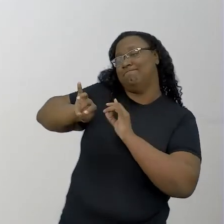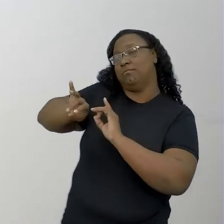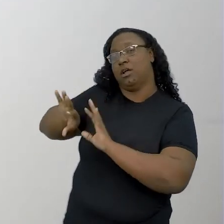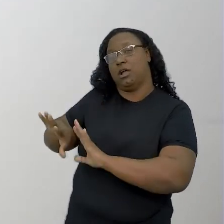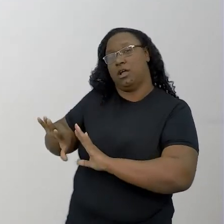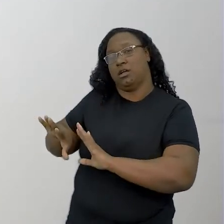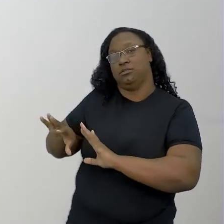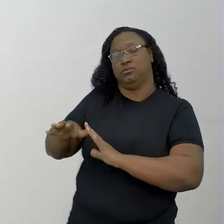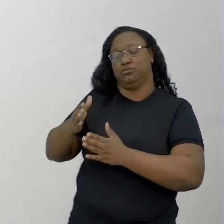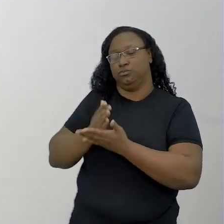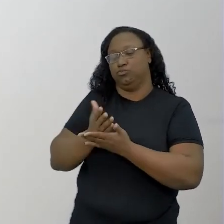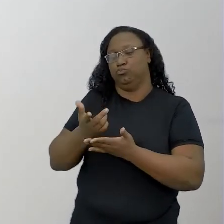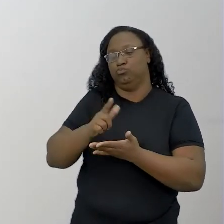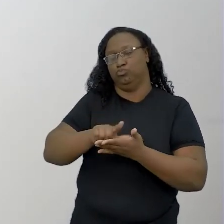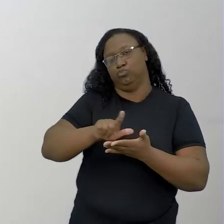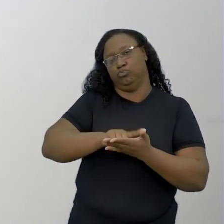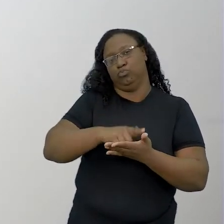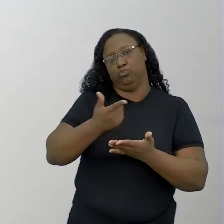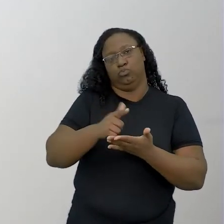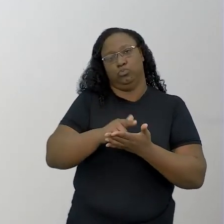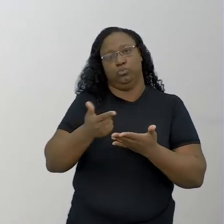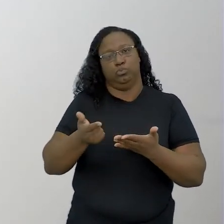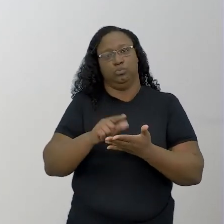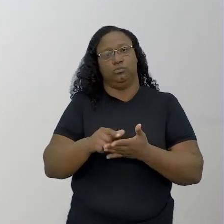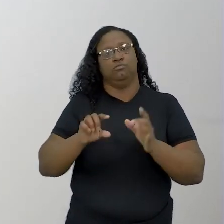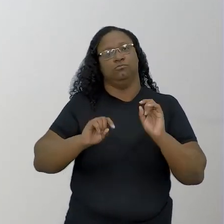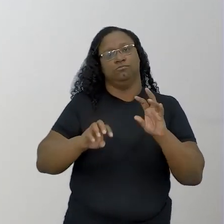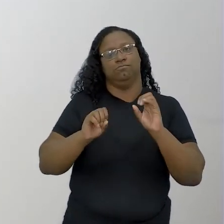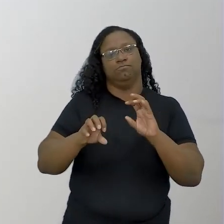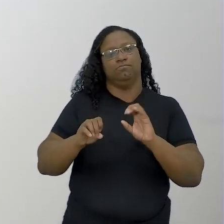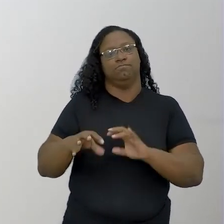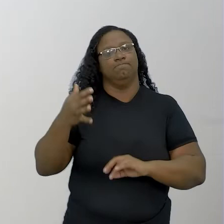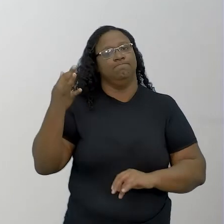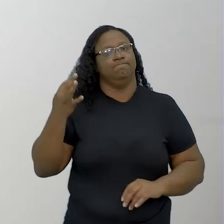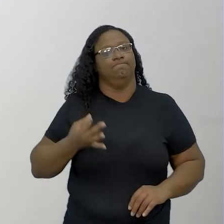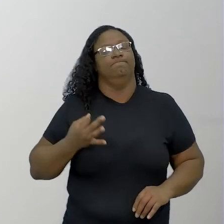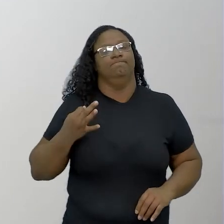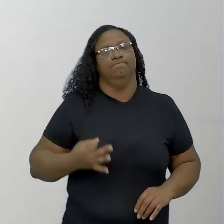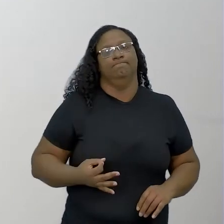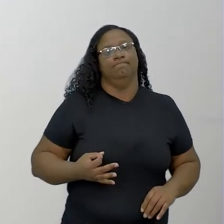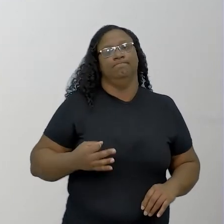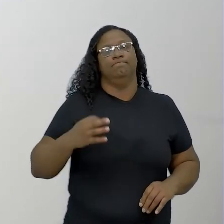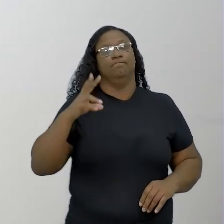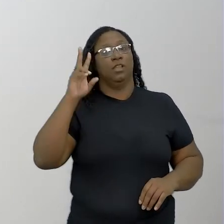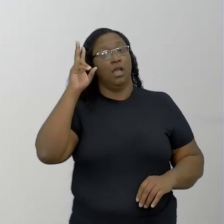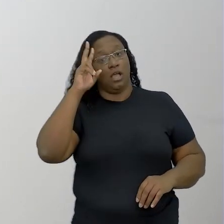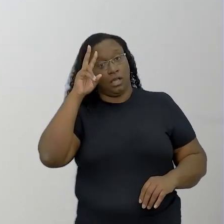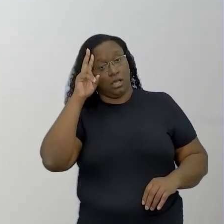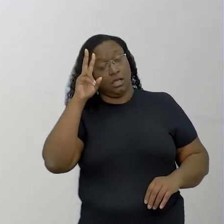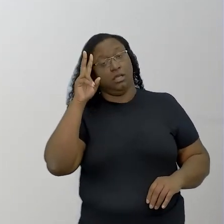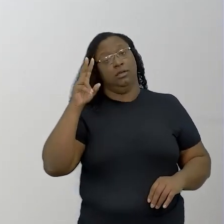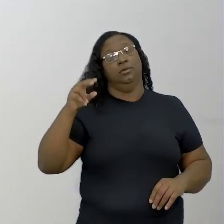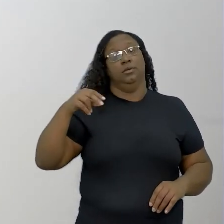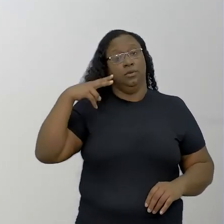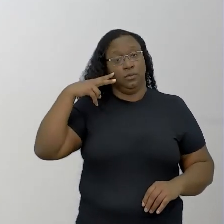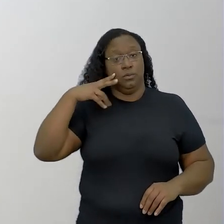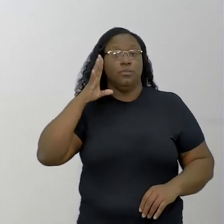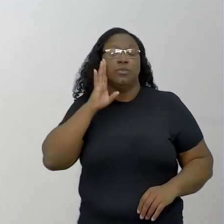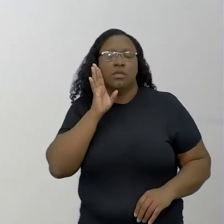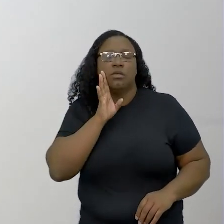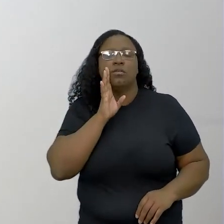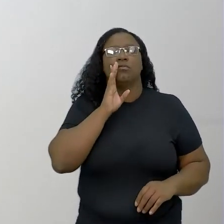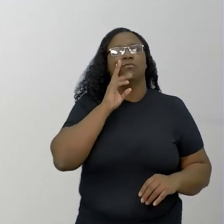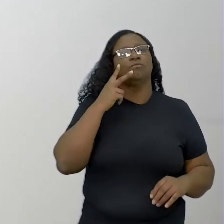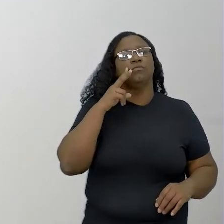nas apostilas, nos ensinos oficiais, e é de uma forma muito legal que a gente vê que a gente está trazendo esse tema de